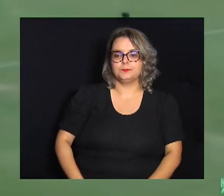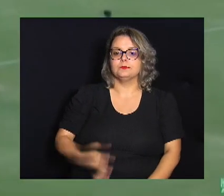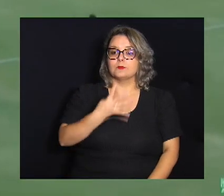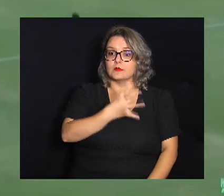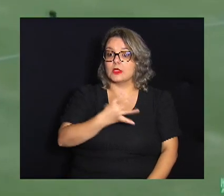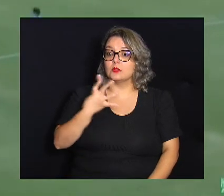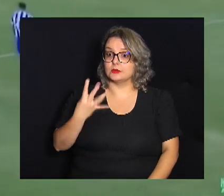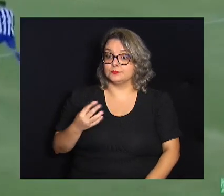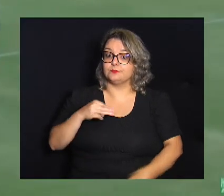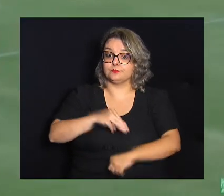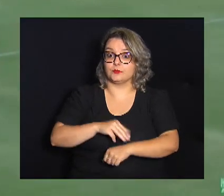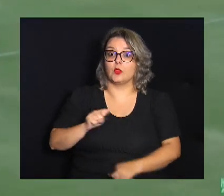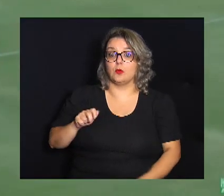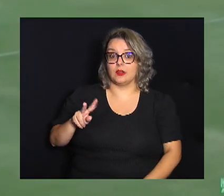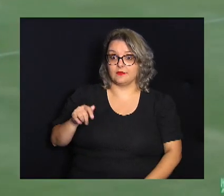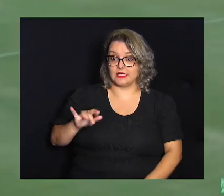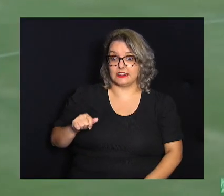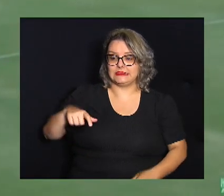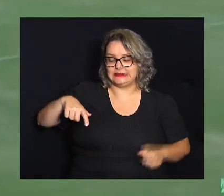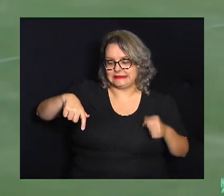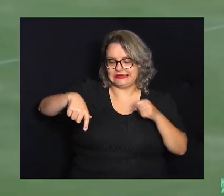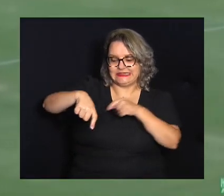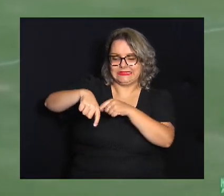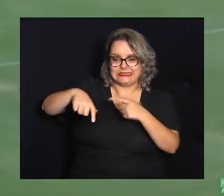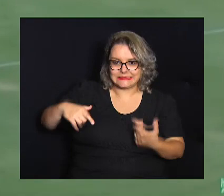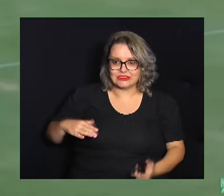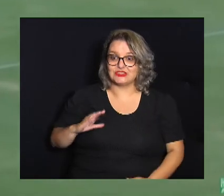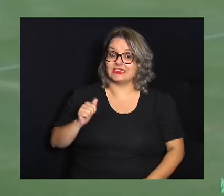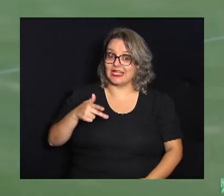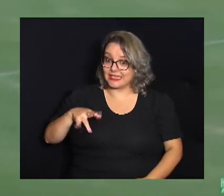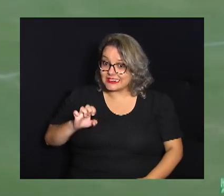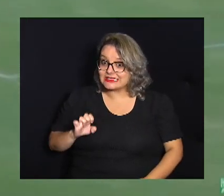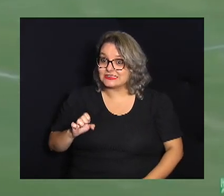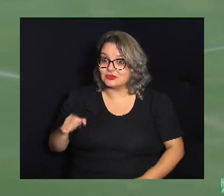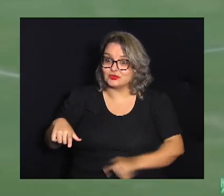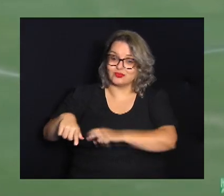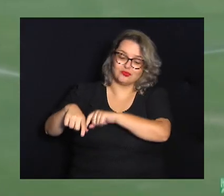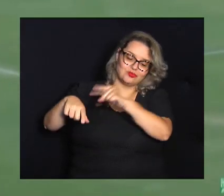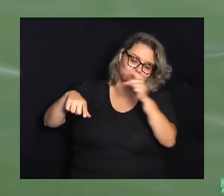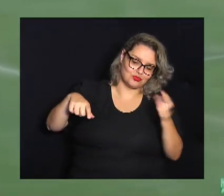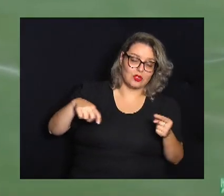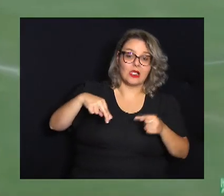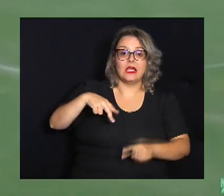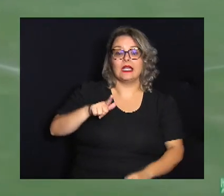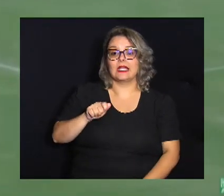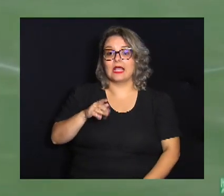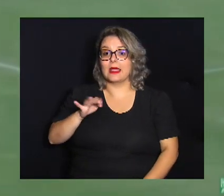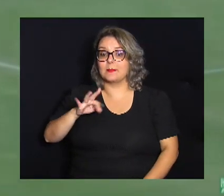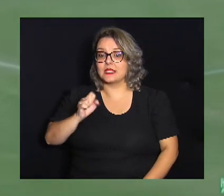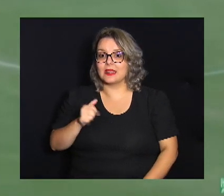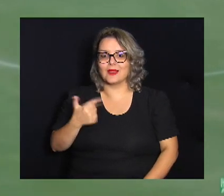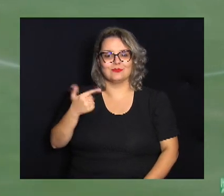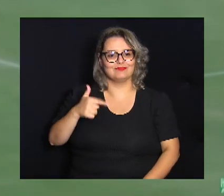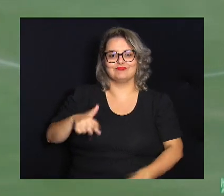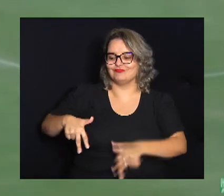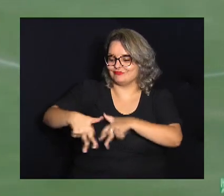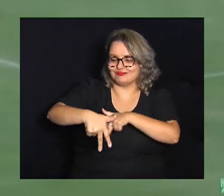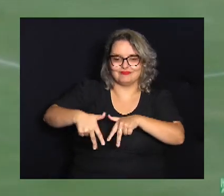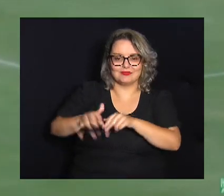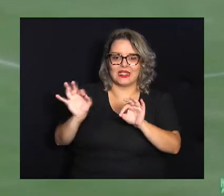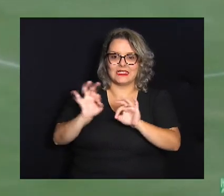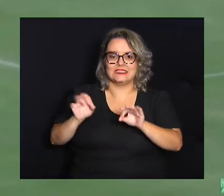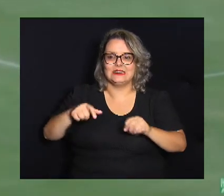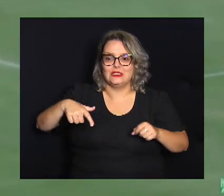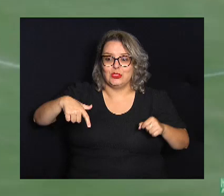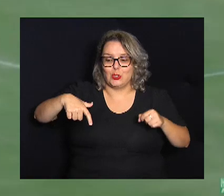minutos, o Avaí acertou a trave de Kaique França. No rebote, Gabriel Poveda, sem marcação,